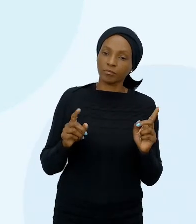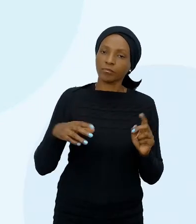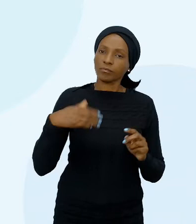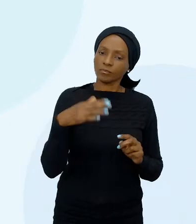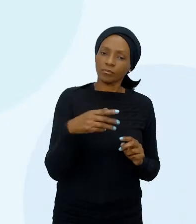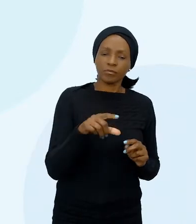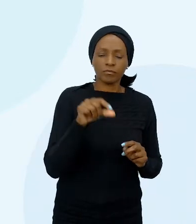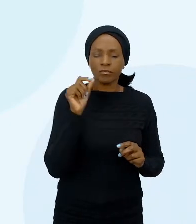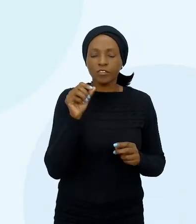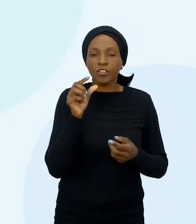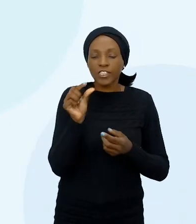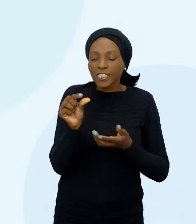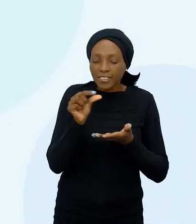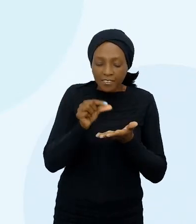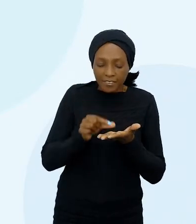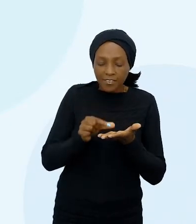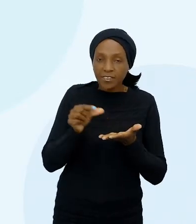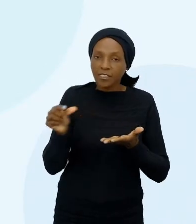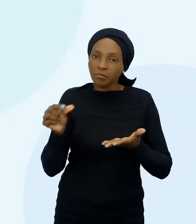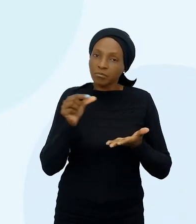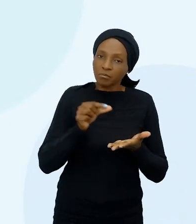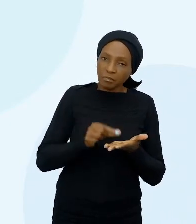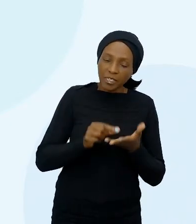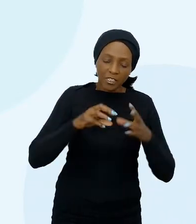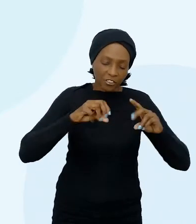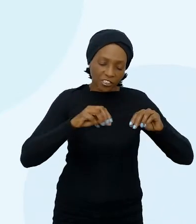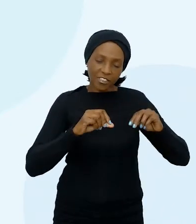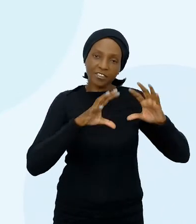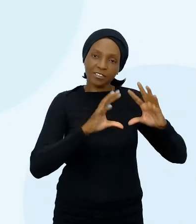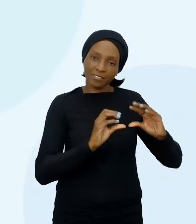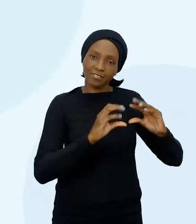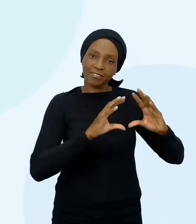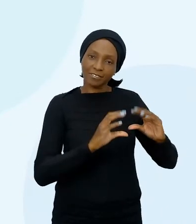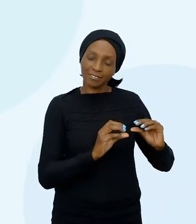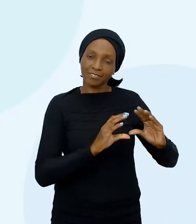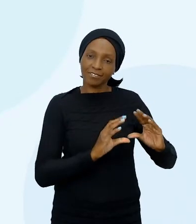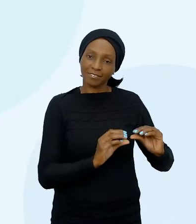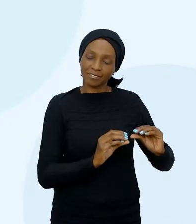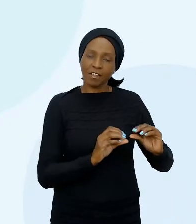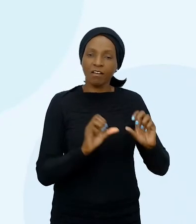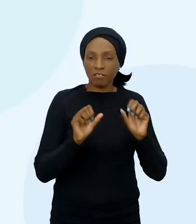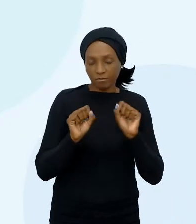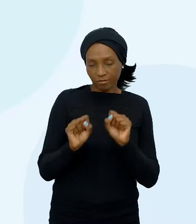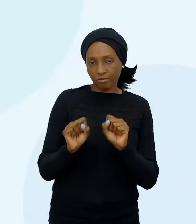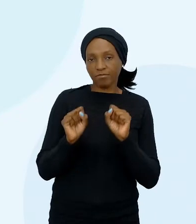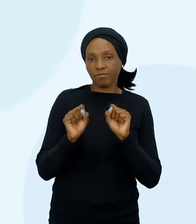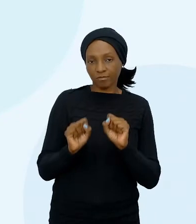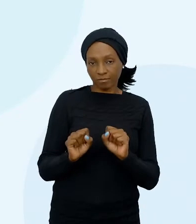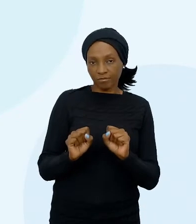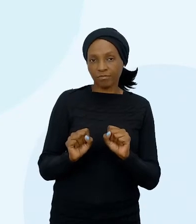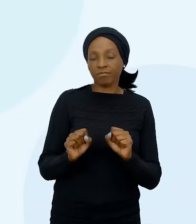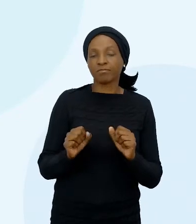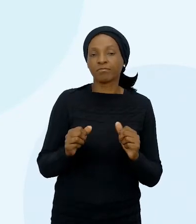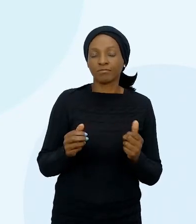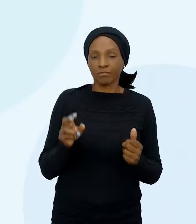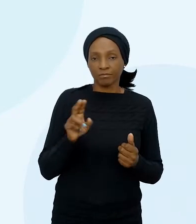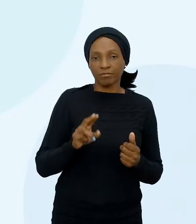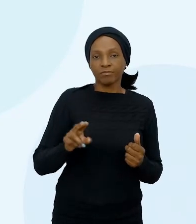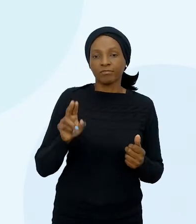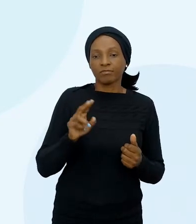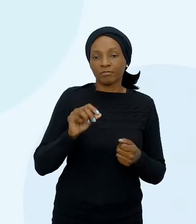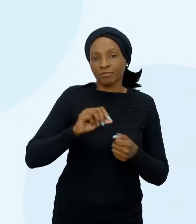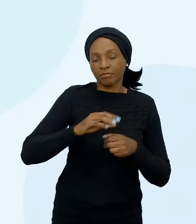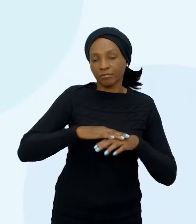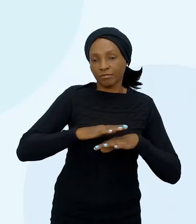das sementes, o plantio, a adubação, né? Isso pode ser realizado, é uma tarefa que pode ser